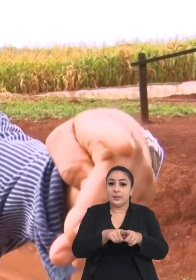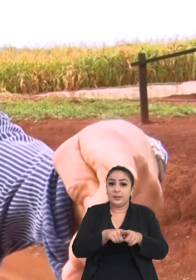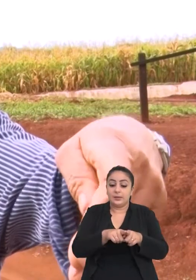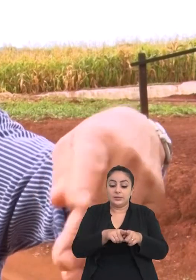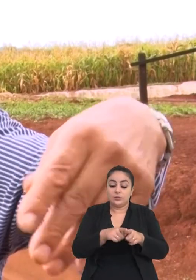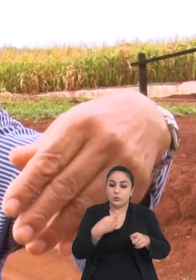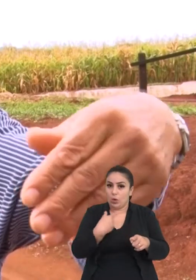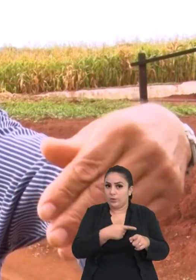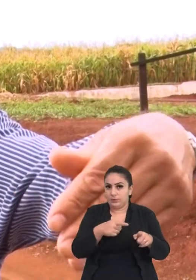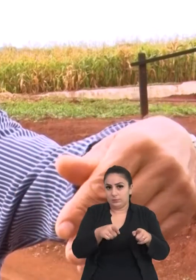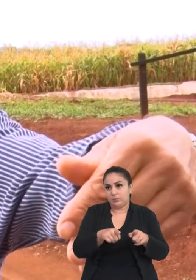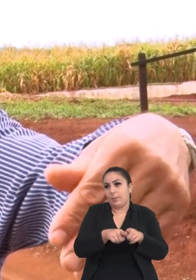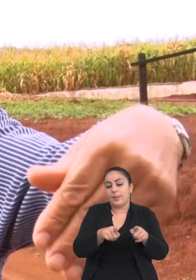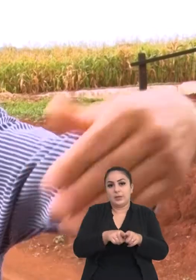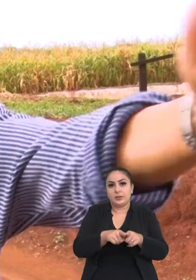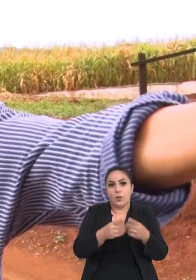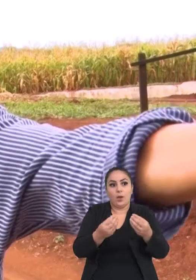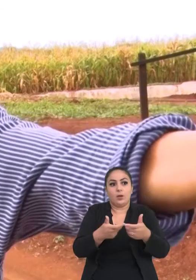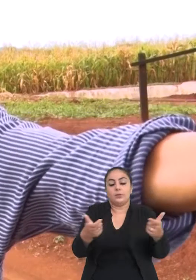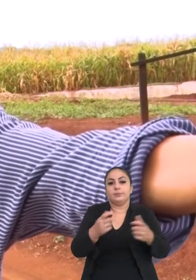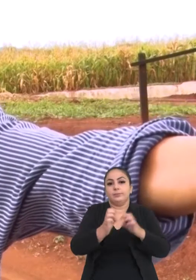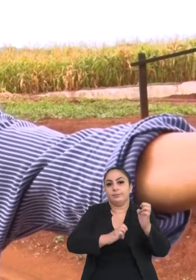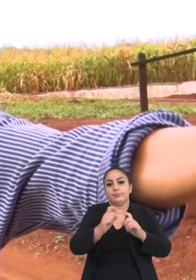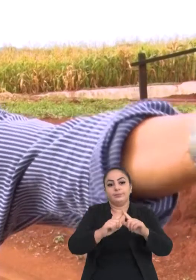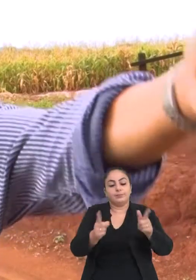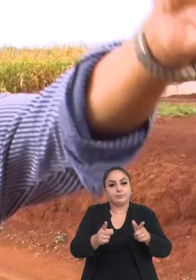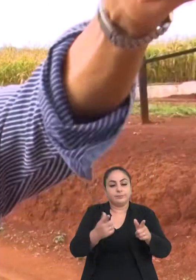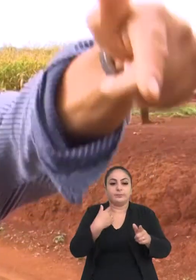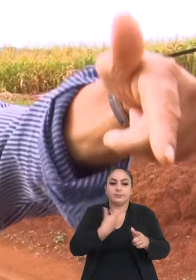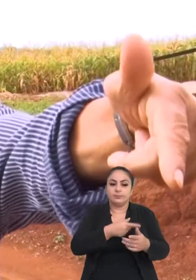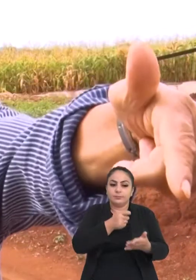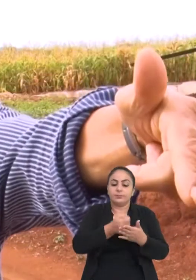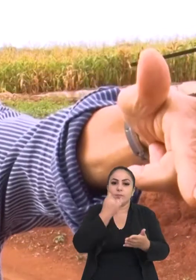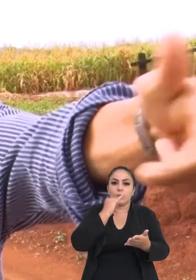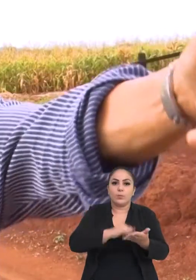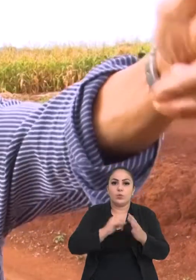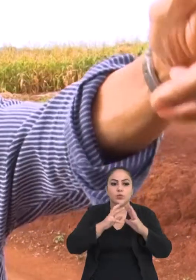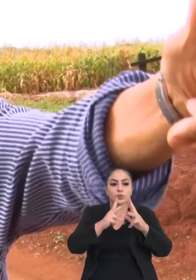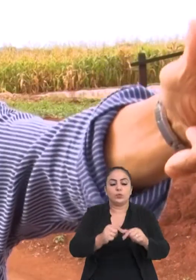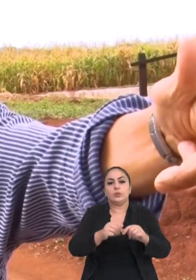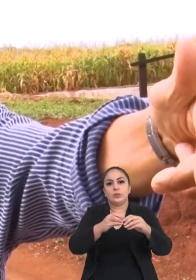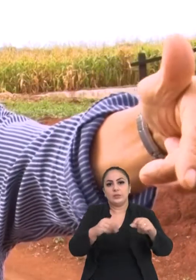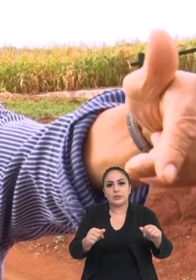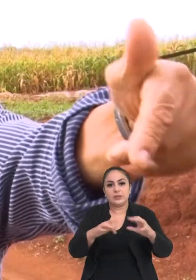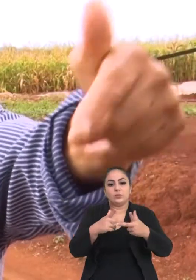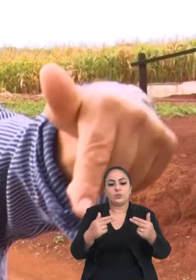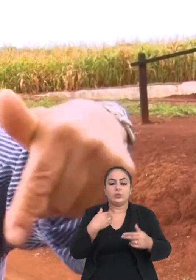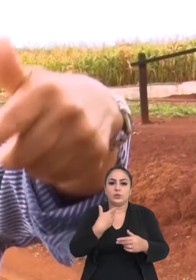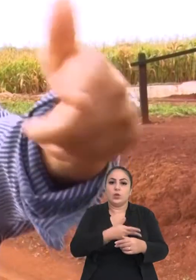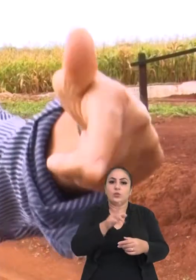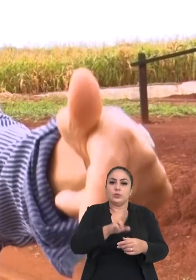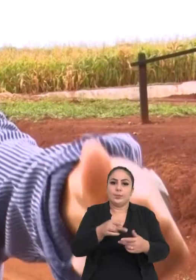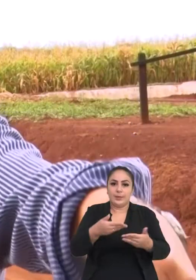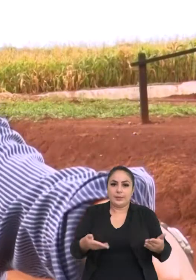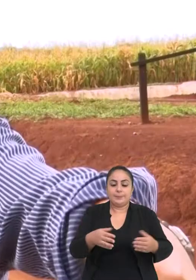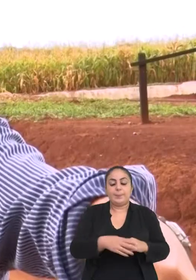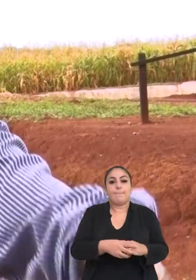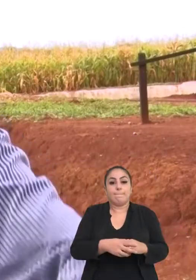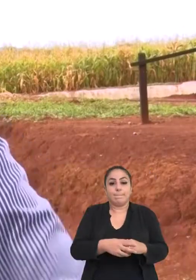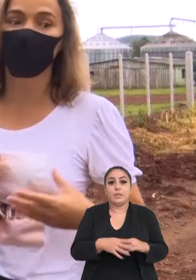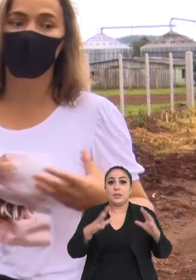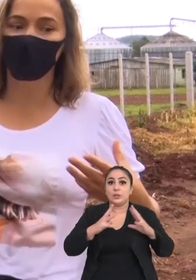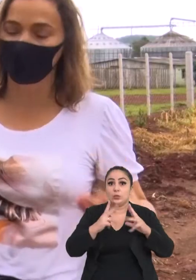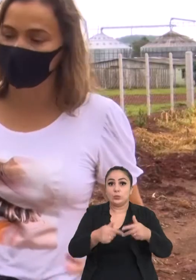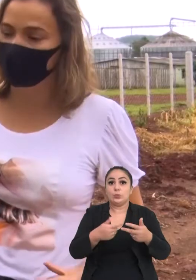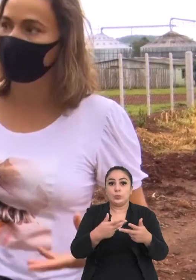também não é um grande empresário, mas pagamos imposto das terras, das coisas que nós usamos